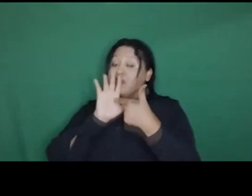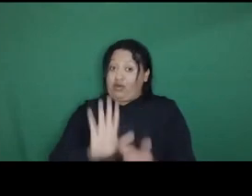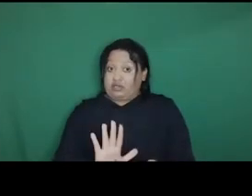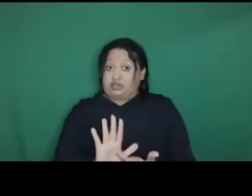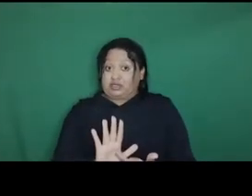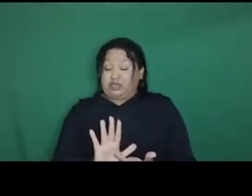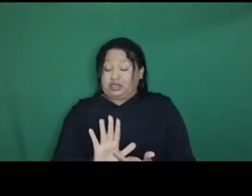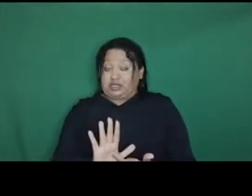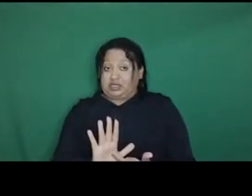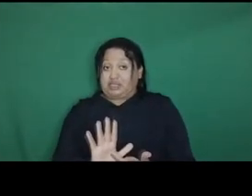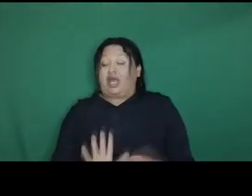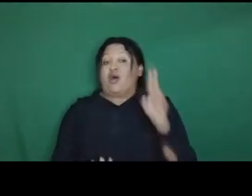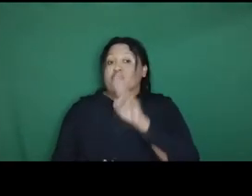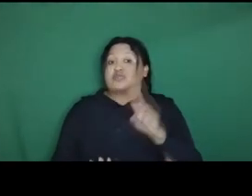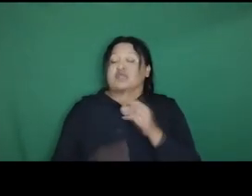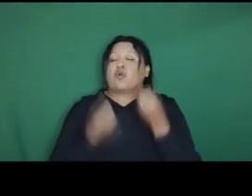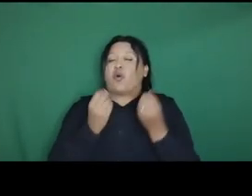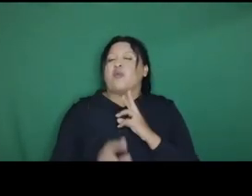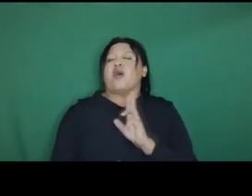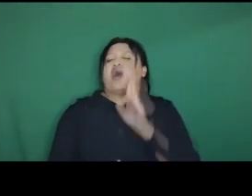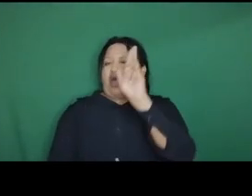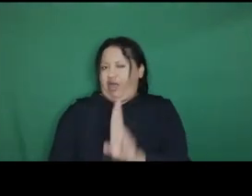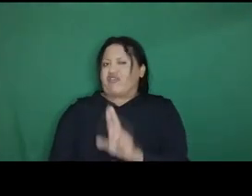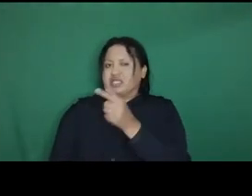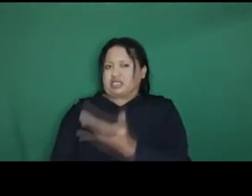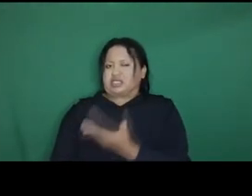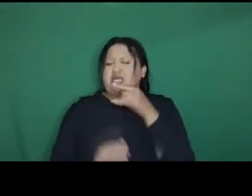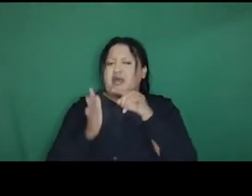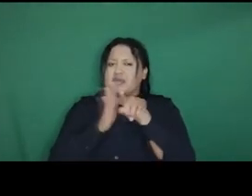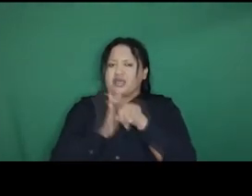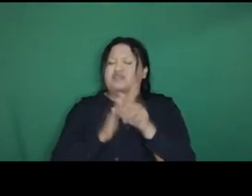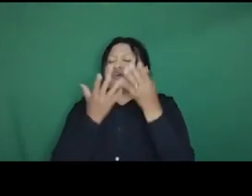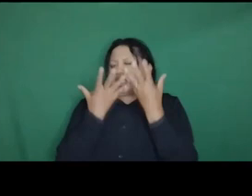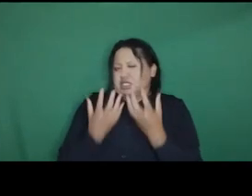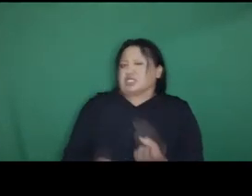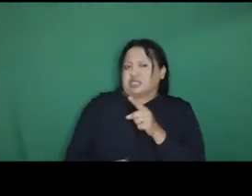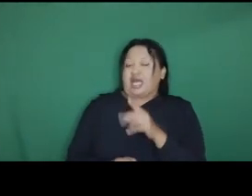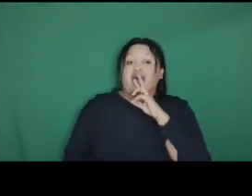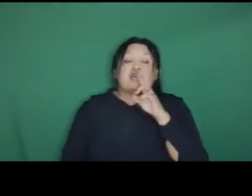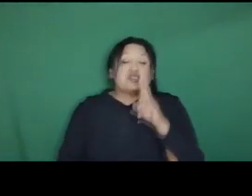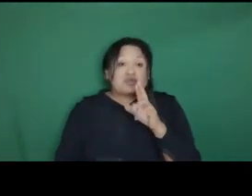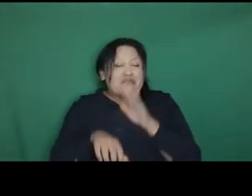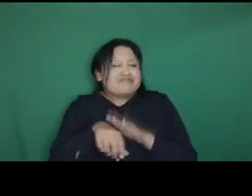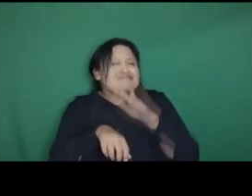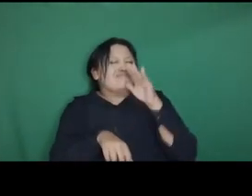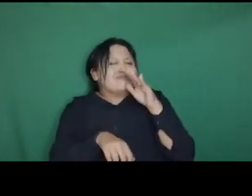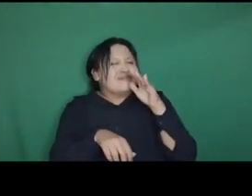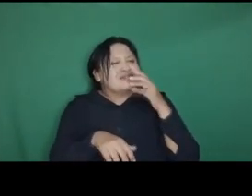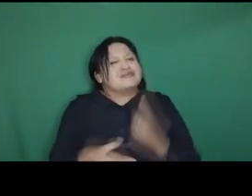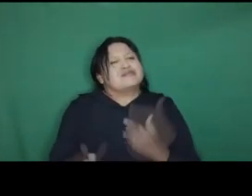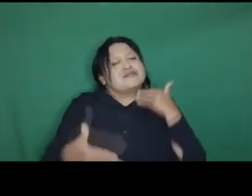foi assentada a resposta que é mais assertiva que é mais correta é a letra C Mas isso não quer dizer